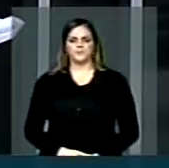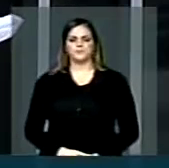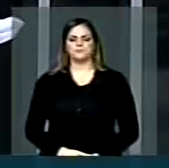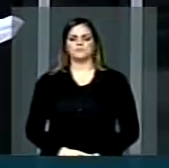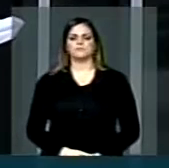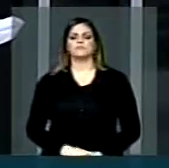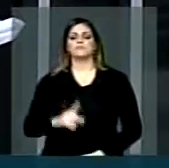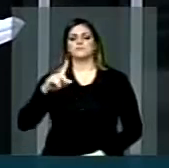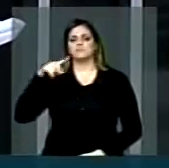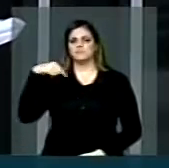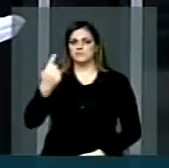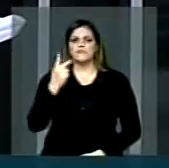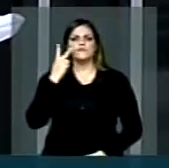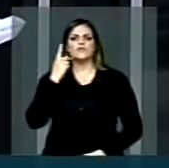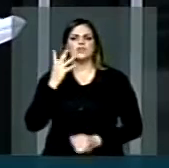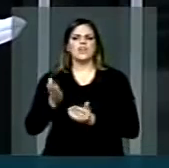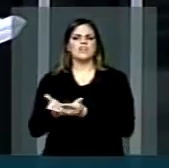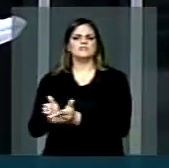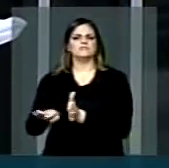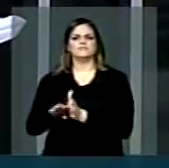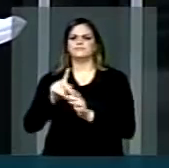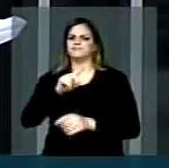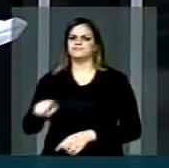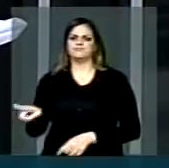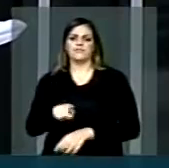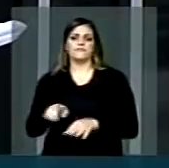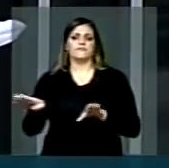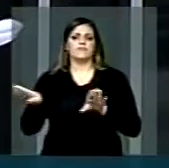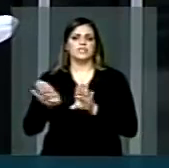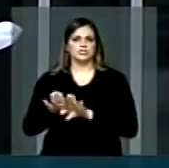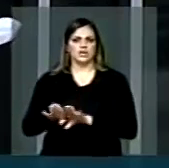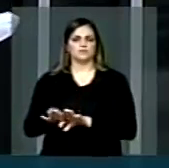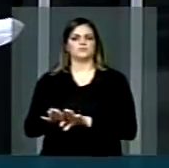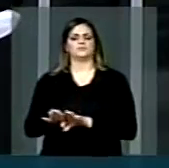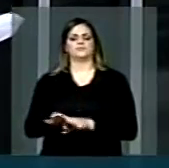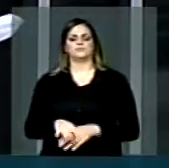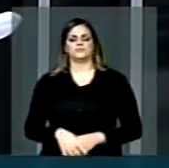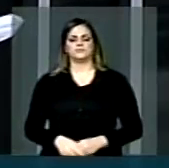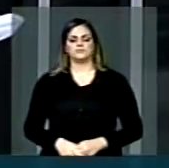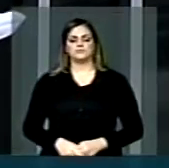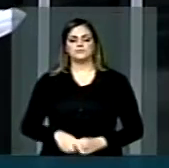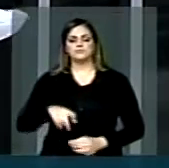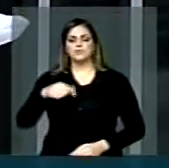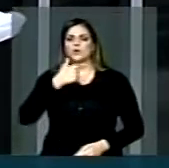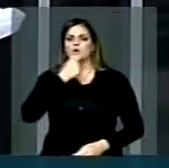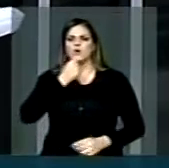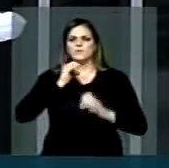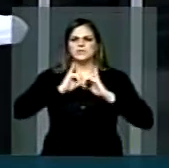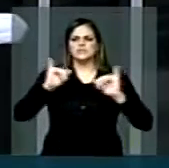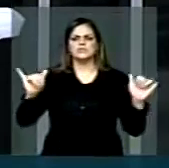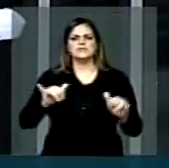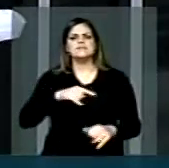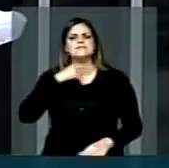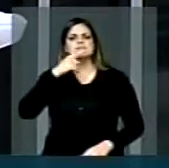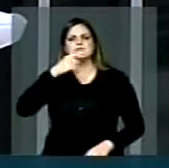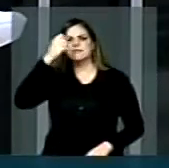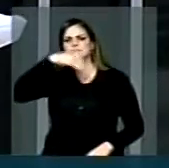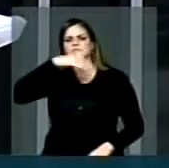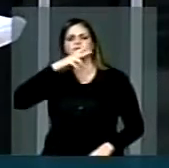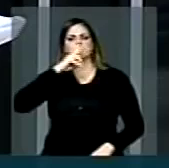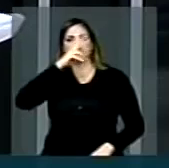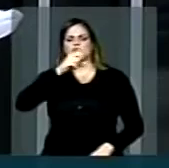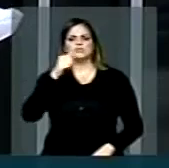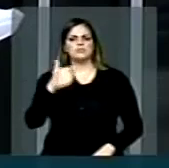Ao fechar o porto de Fortaleza e comunicar aos navios a sua decisão, Dragão do Mar proclamou: não há força bruta neste mundo